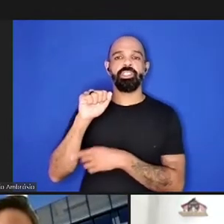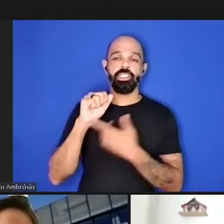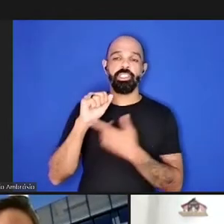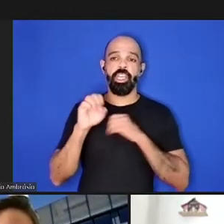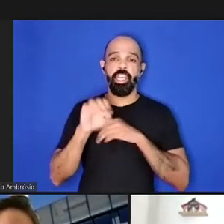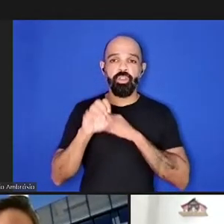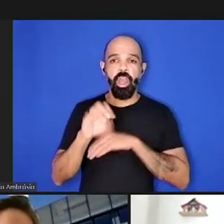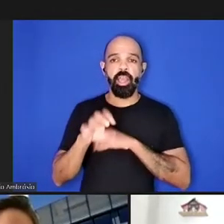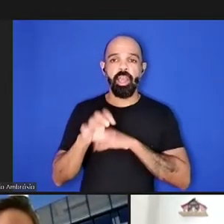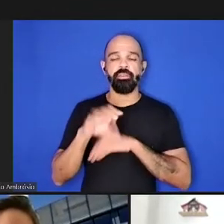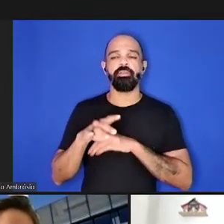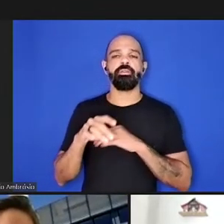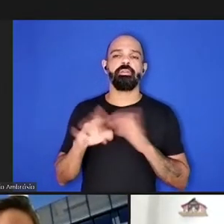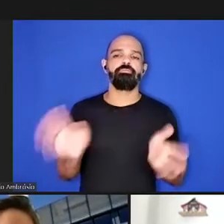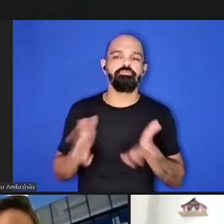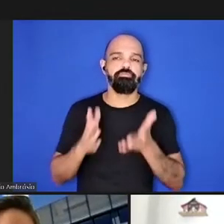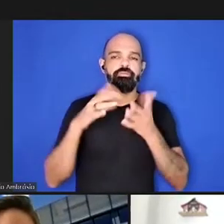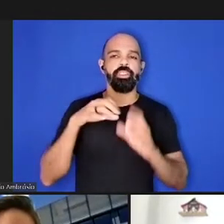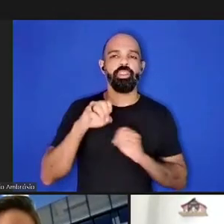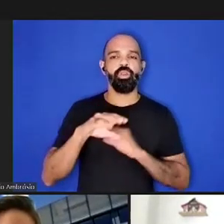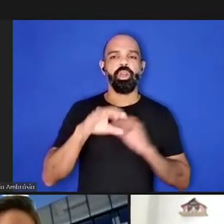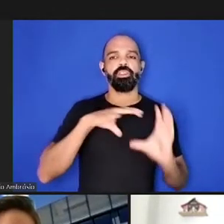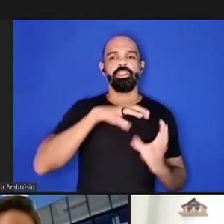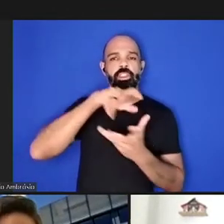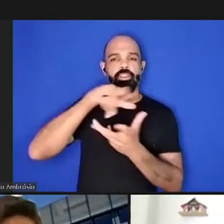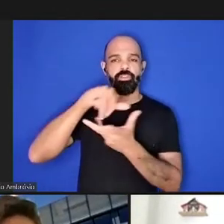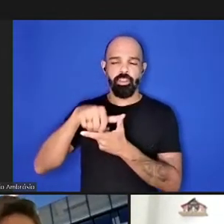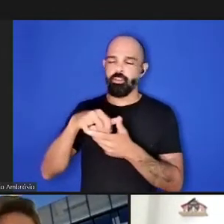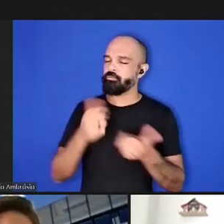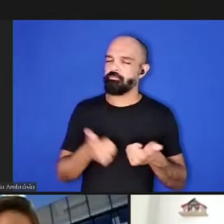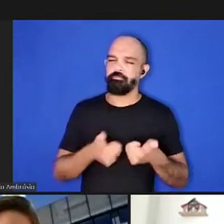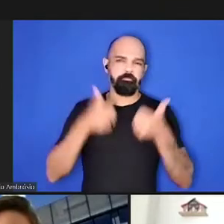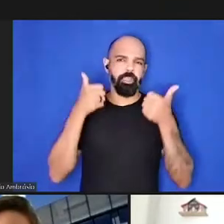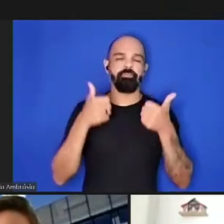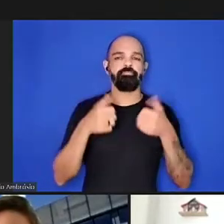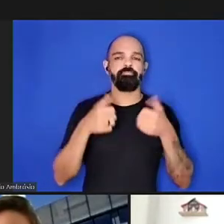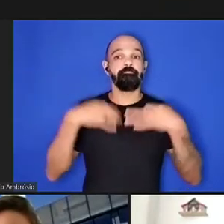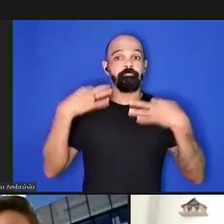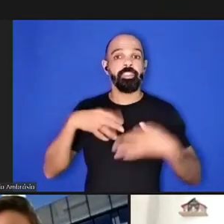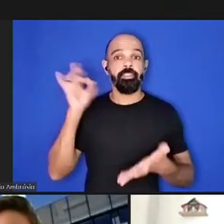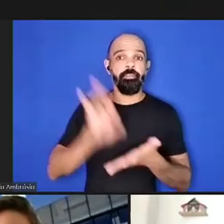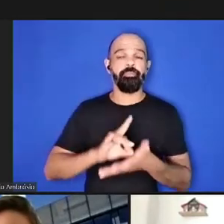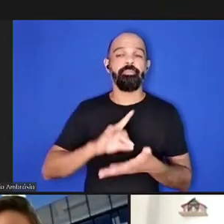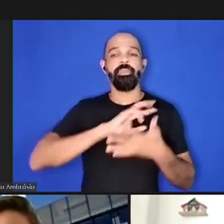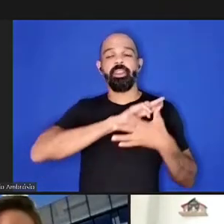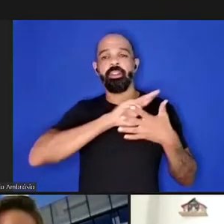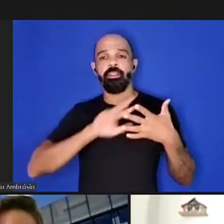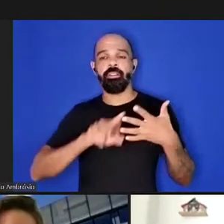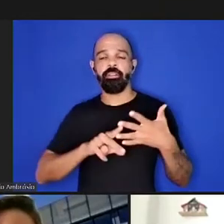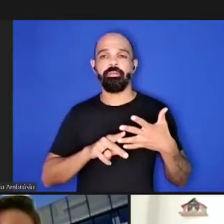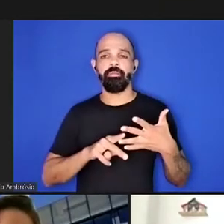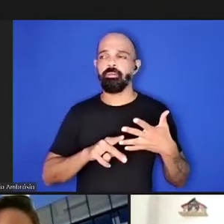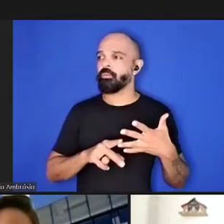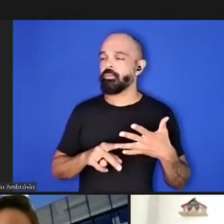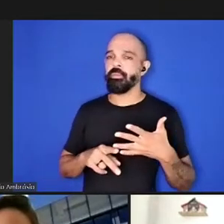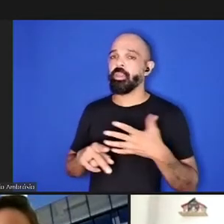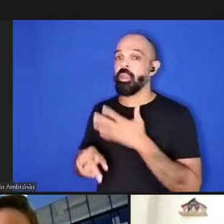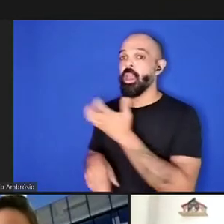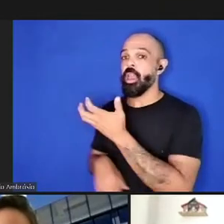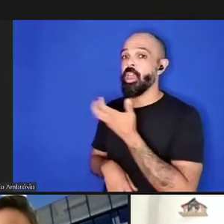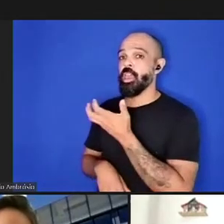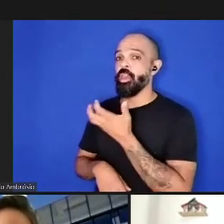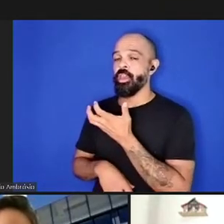educação internacional. Acho que melhor impossível, nós realmente temos um conjunto de perguntas. Eu só gostaria de fazer